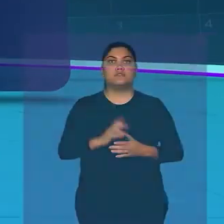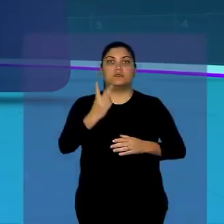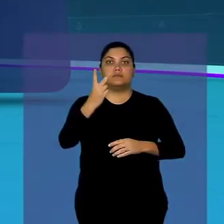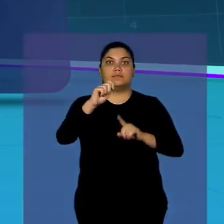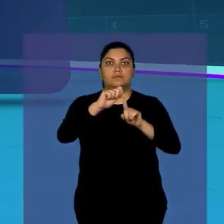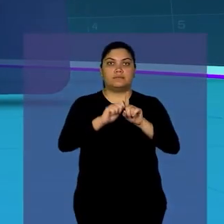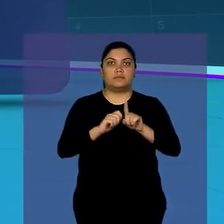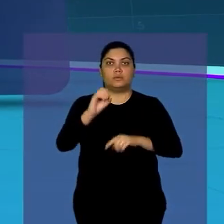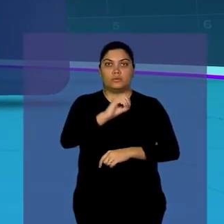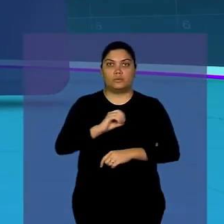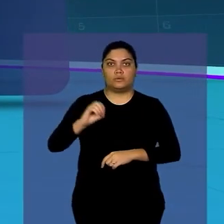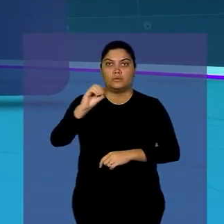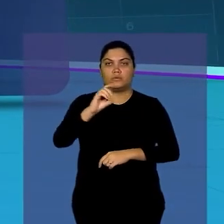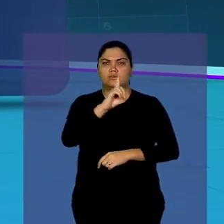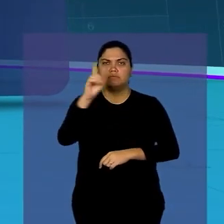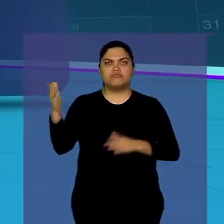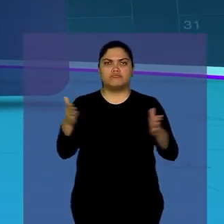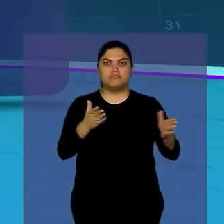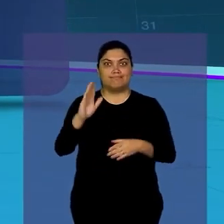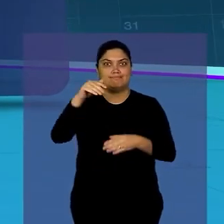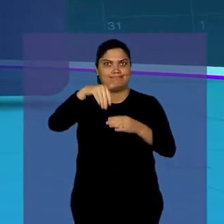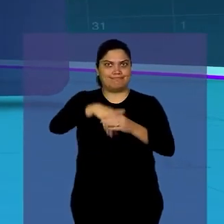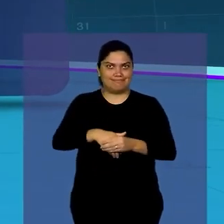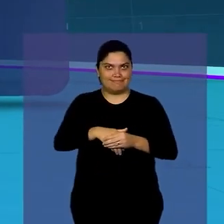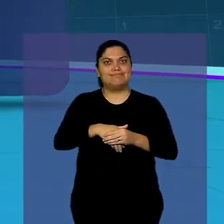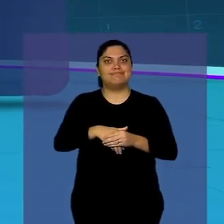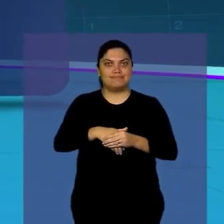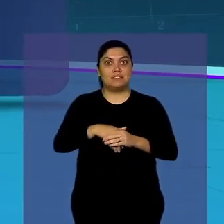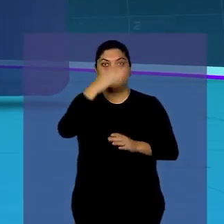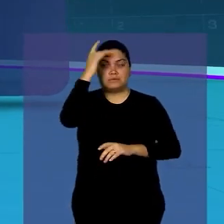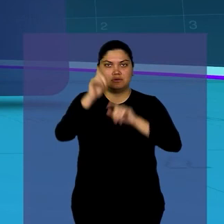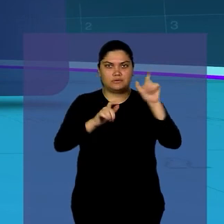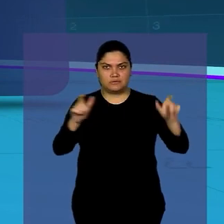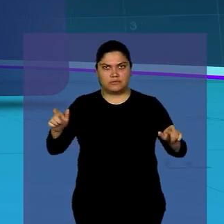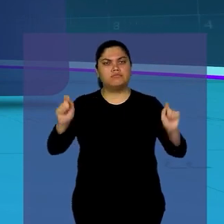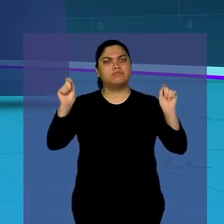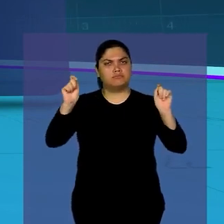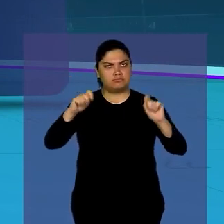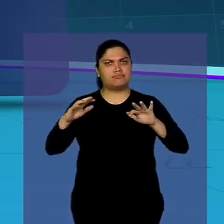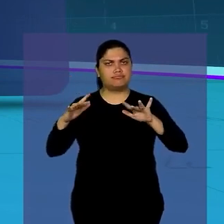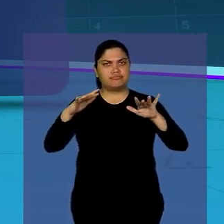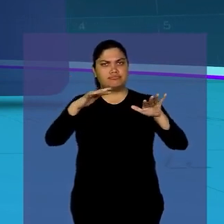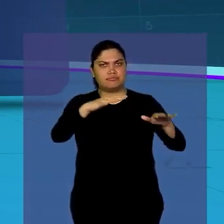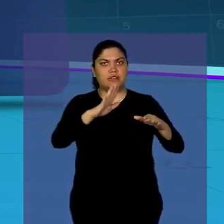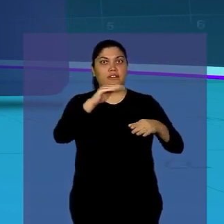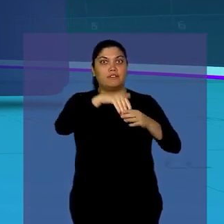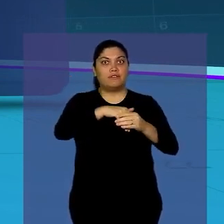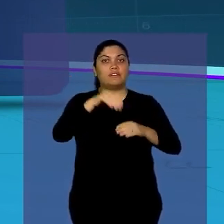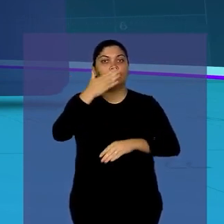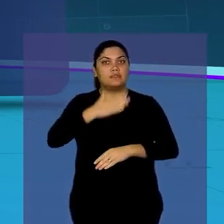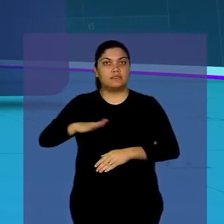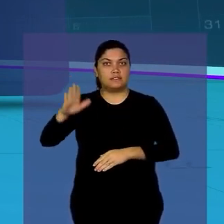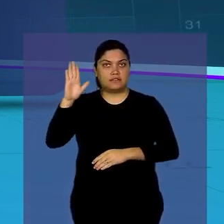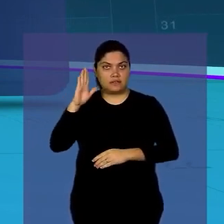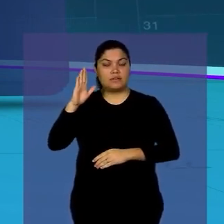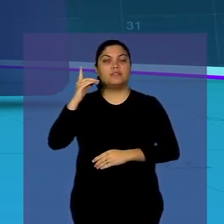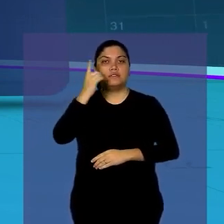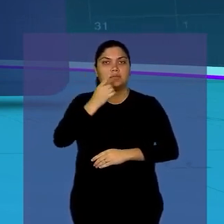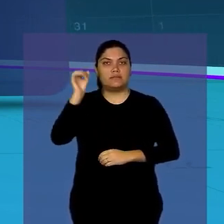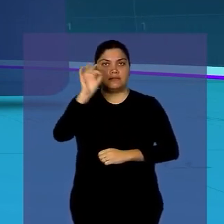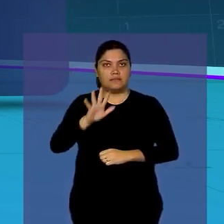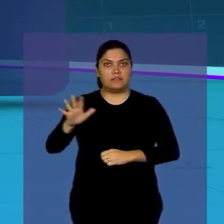2 de outubro é o dia do primeiro turno das eleições. Eleitoras e eleitores vão às urnas votar para os cargos de deputado